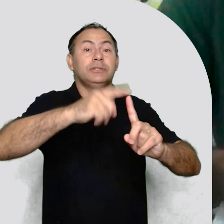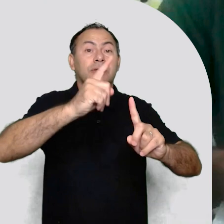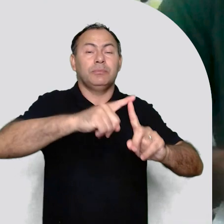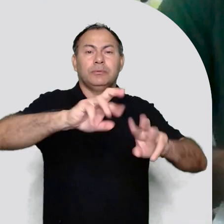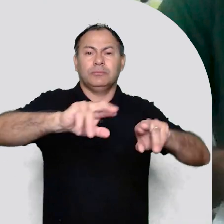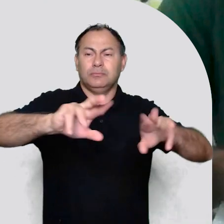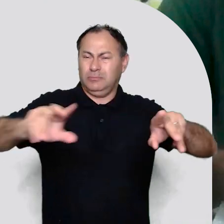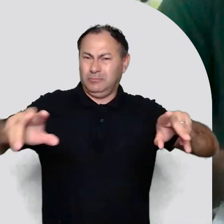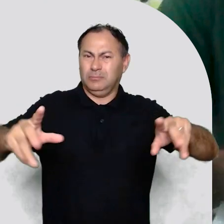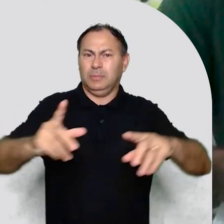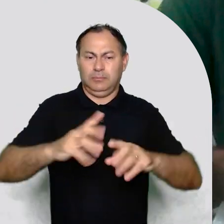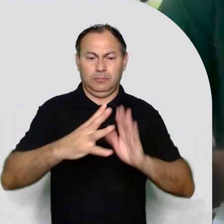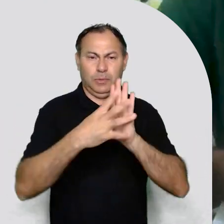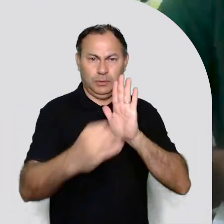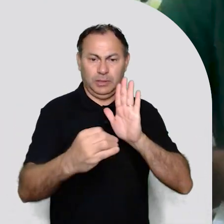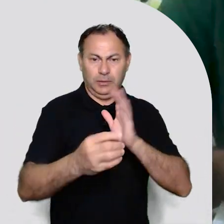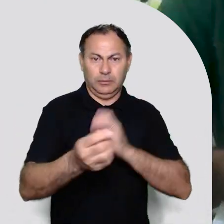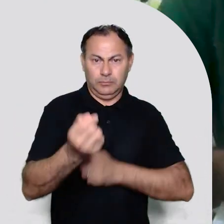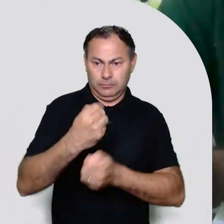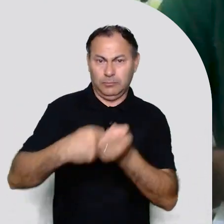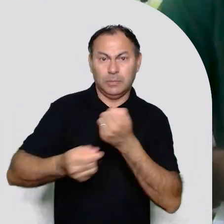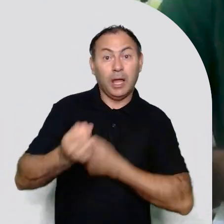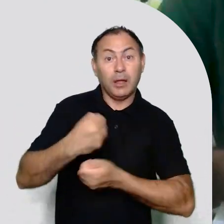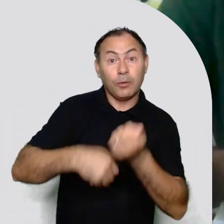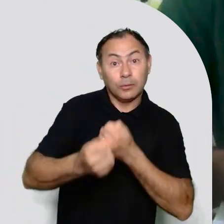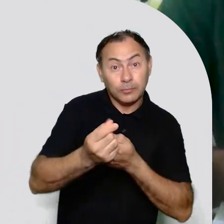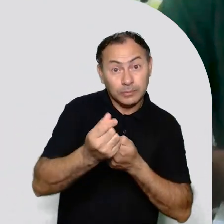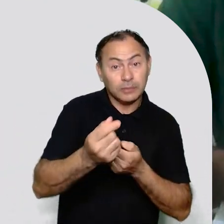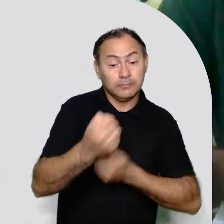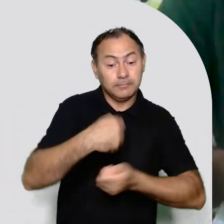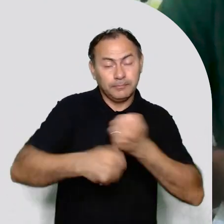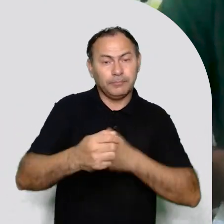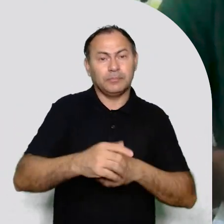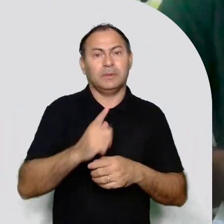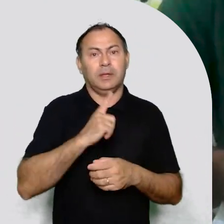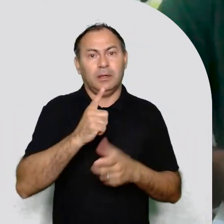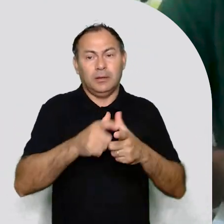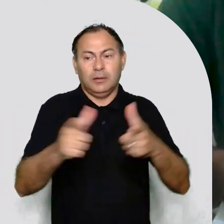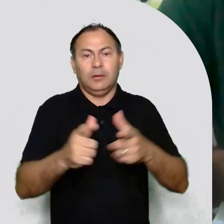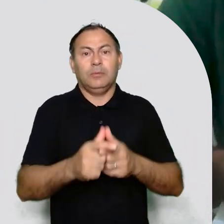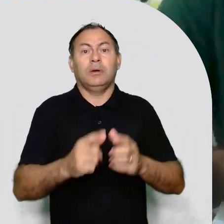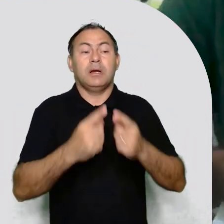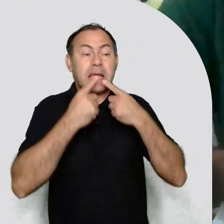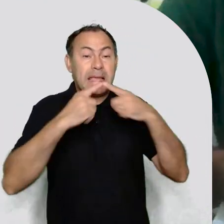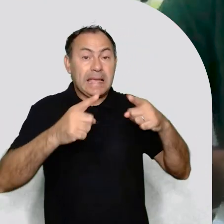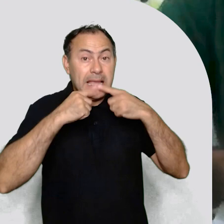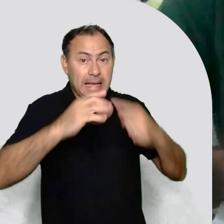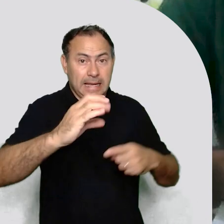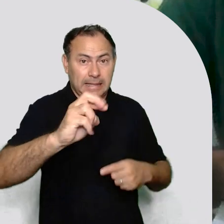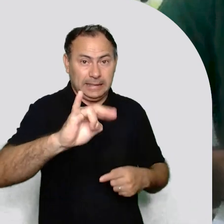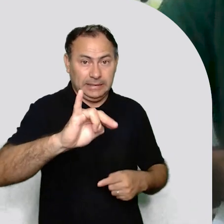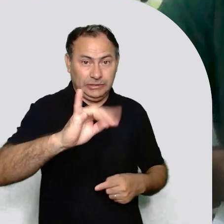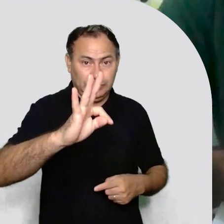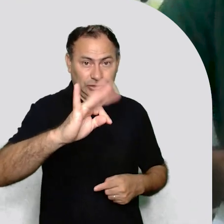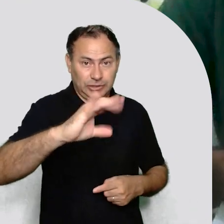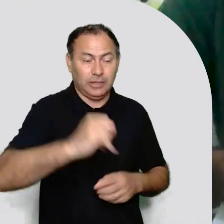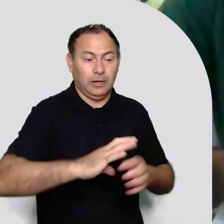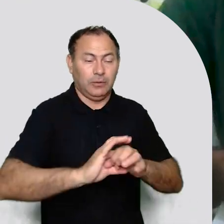tipos de modelos econômicos, né? Então, a gente tem aqui tanto uma crítica